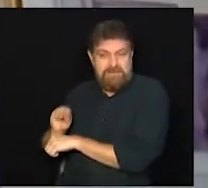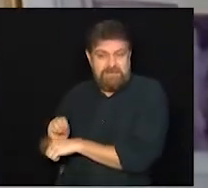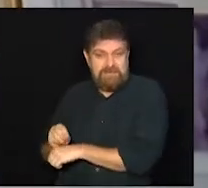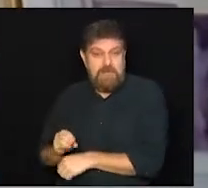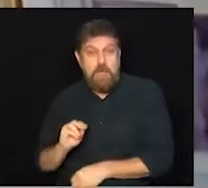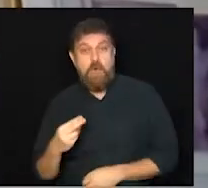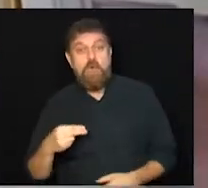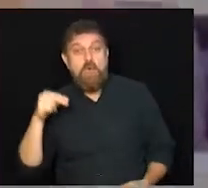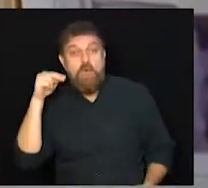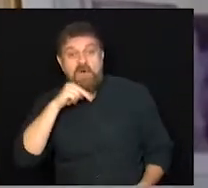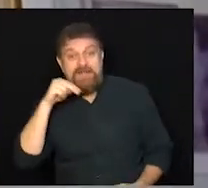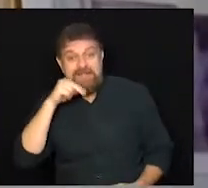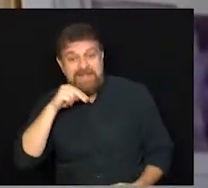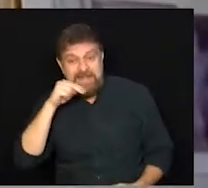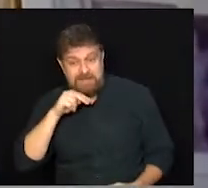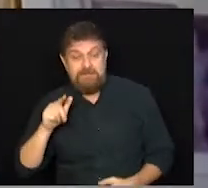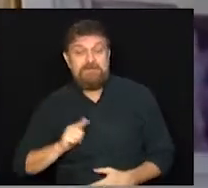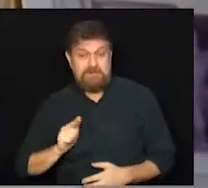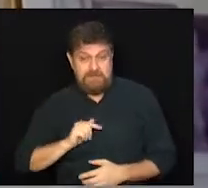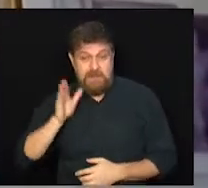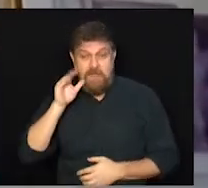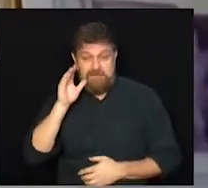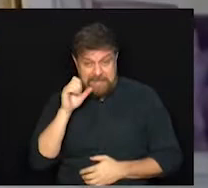neto. Os mais velhos cuidam dos netos.